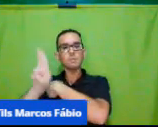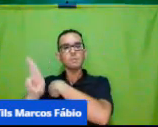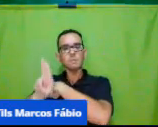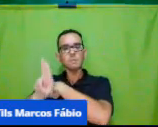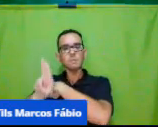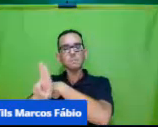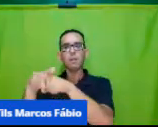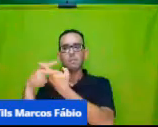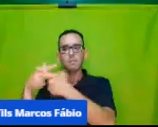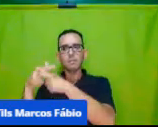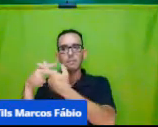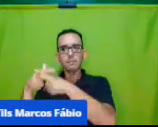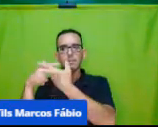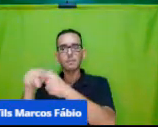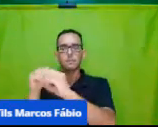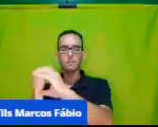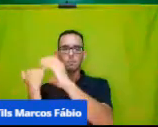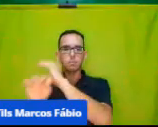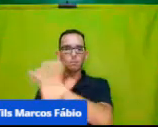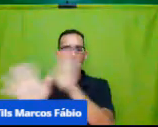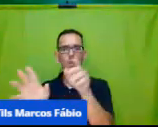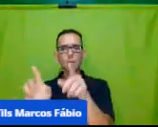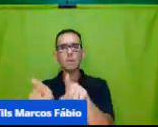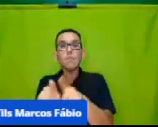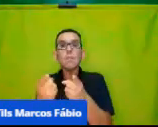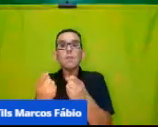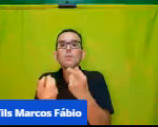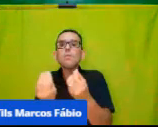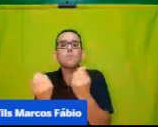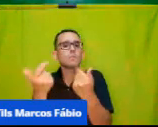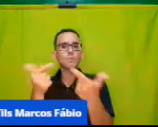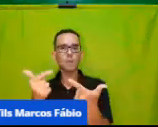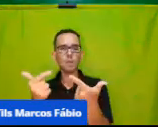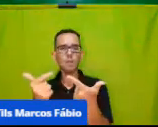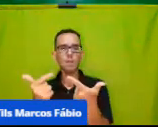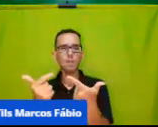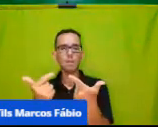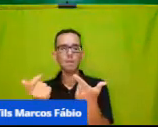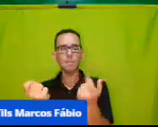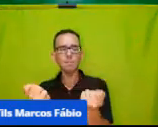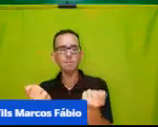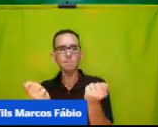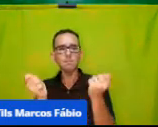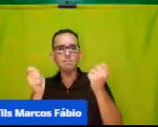e aí eu só postaria. Como não tem essa possibilidade, quando eu faço